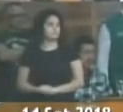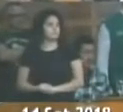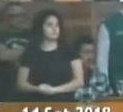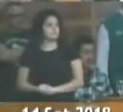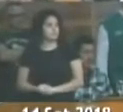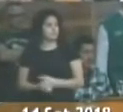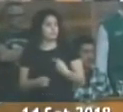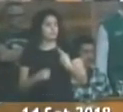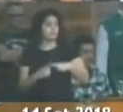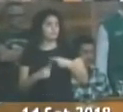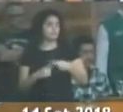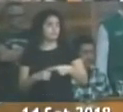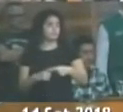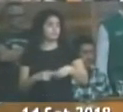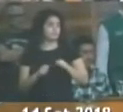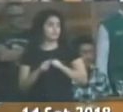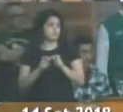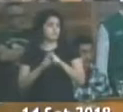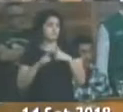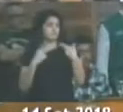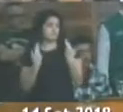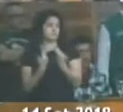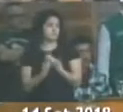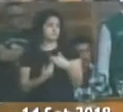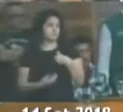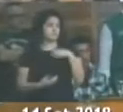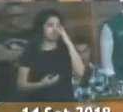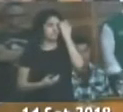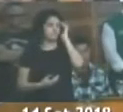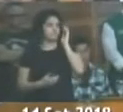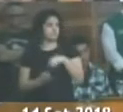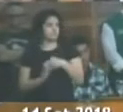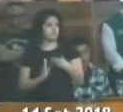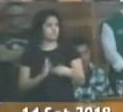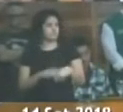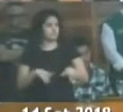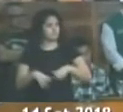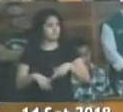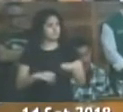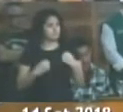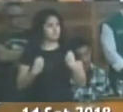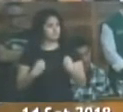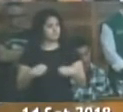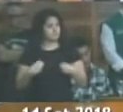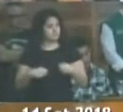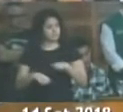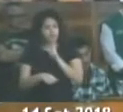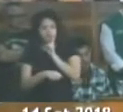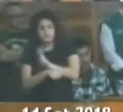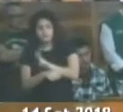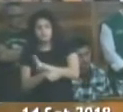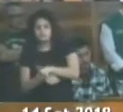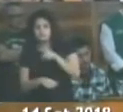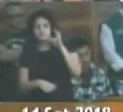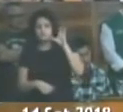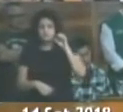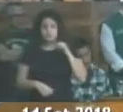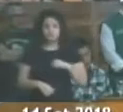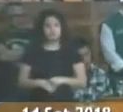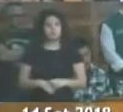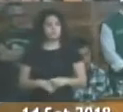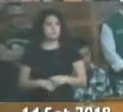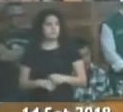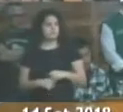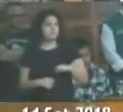o motivo dessa audiência pública. Né? Acho que todo trabalho tem que ser revisado, tem que ser escutado, justamente